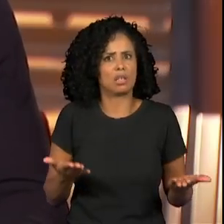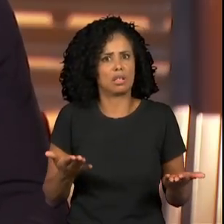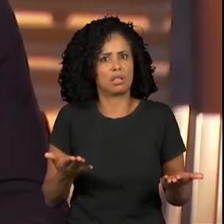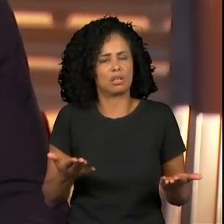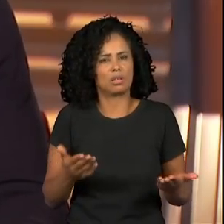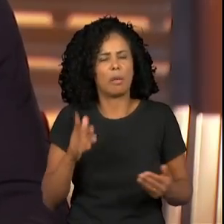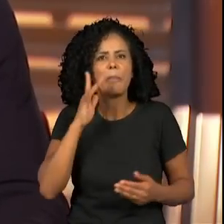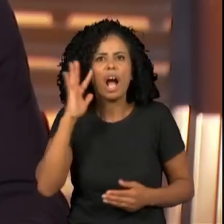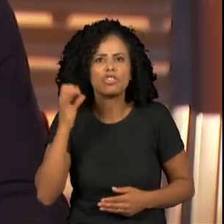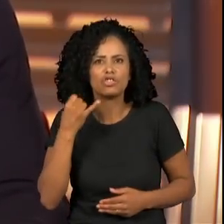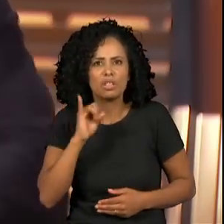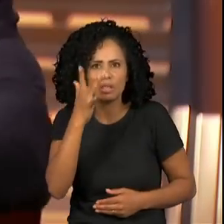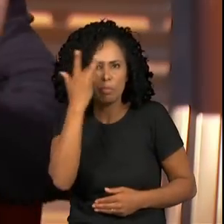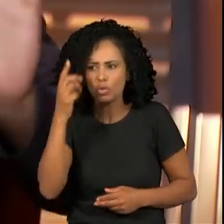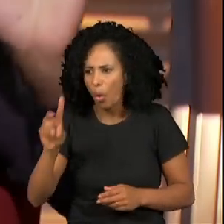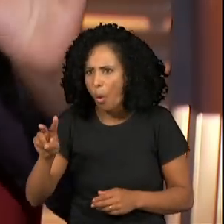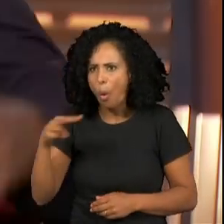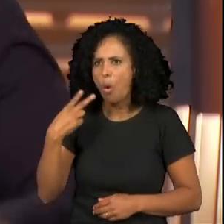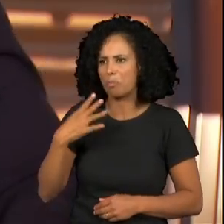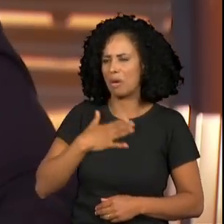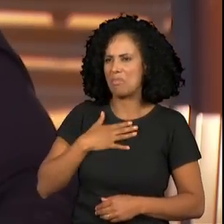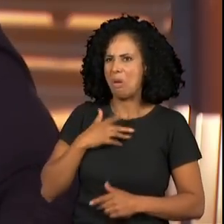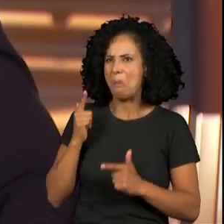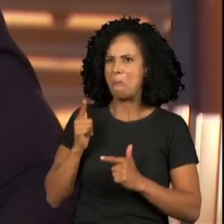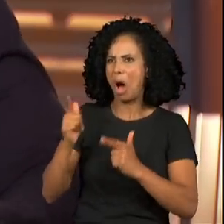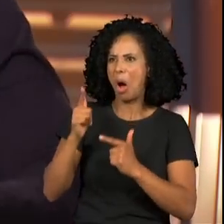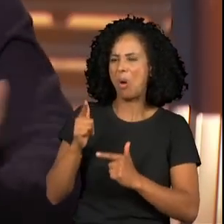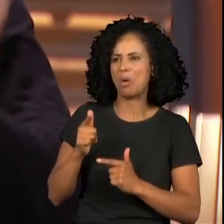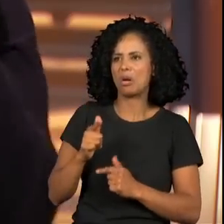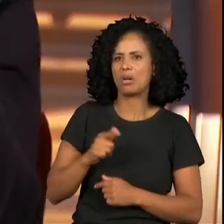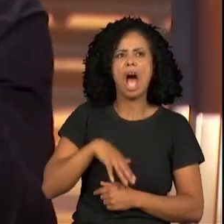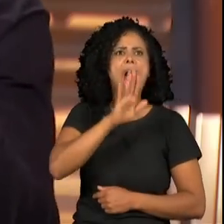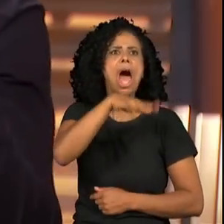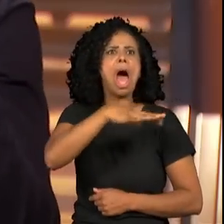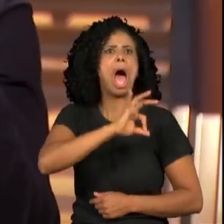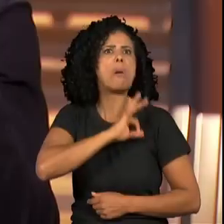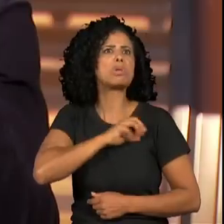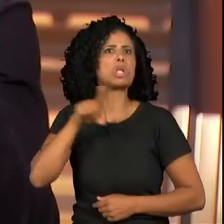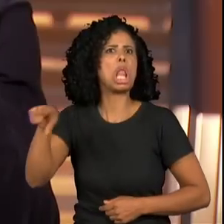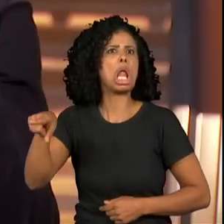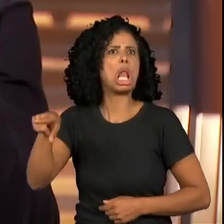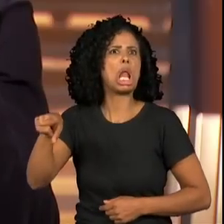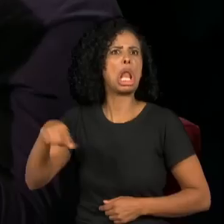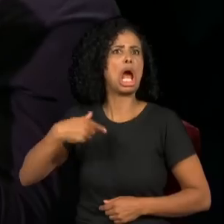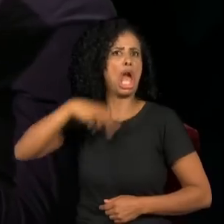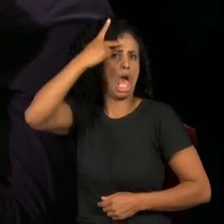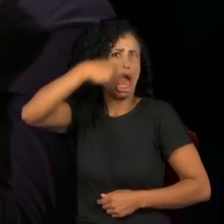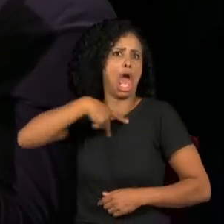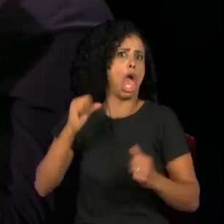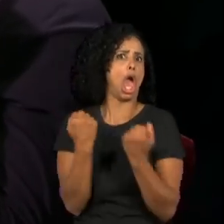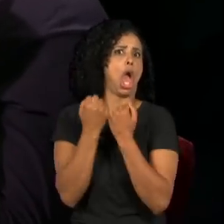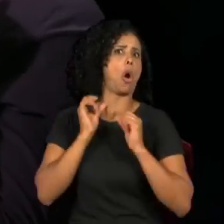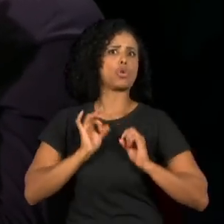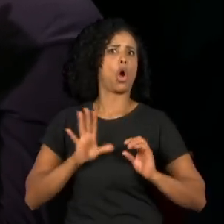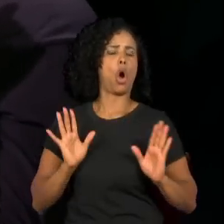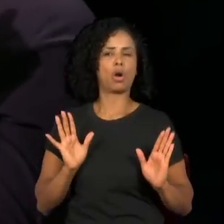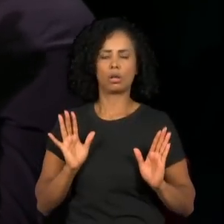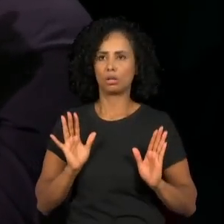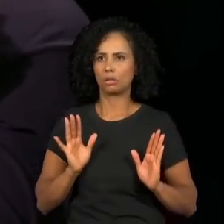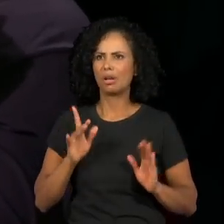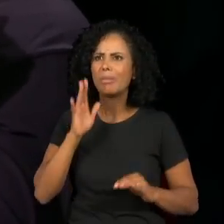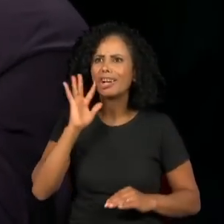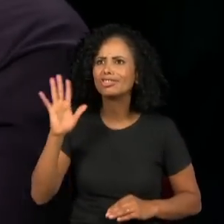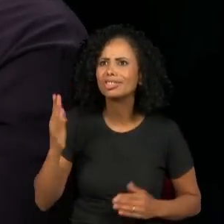potencial perigo, pode dar um tiro, ele mesmo chama a polícia e diz que se defendeu. Sabe o que isso vai acontecer? Vai dar em